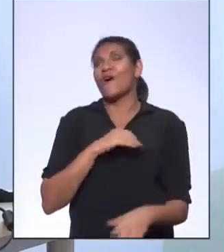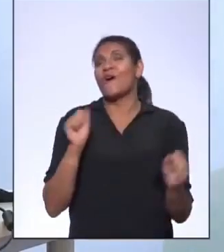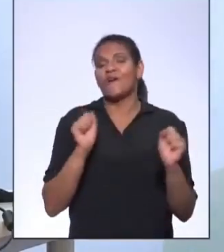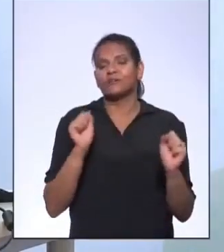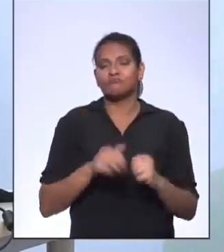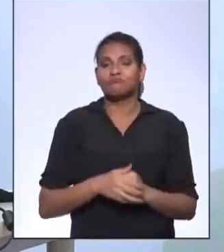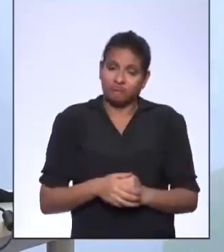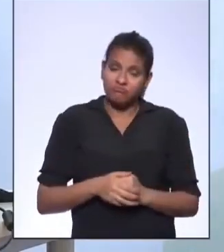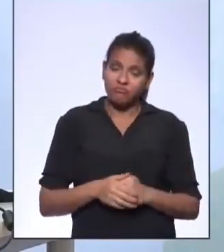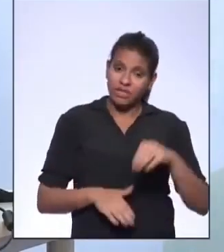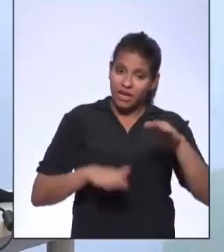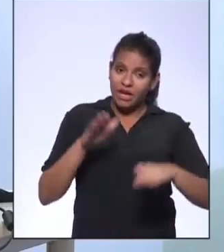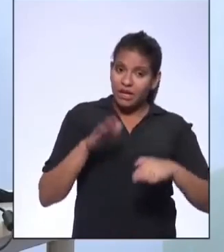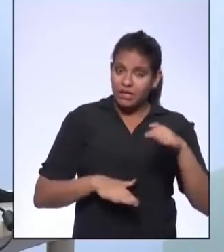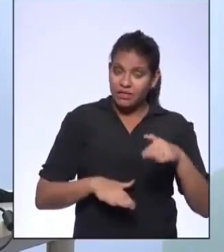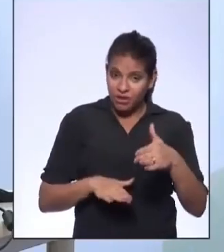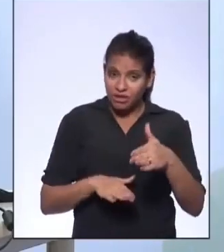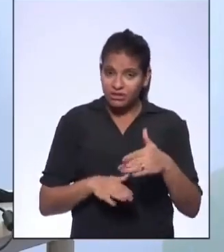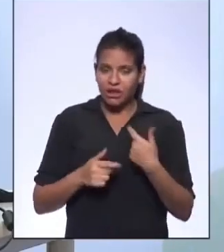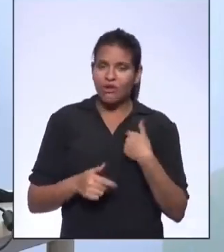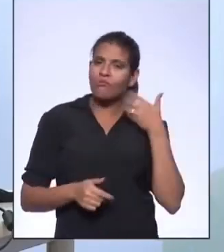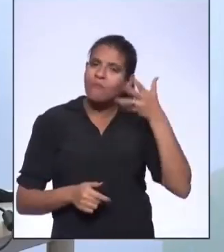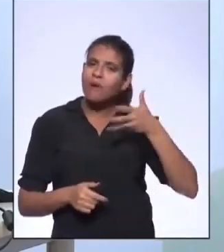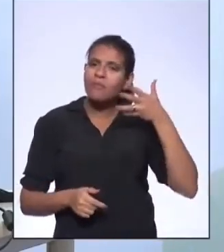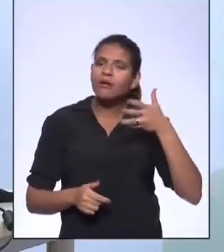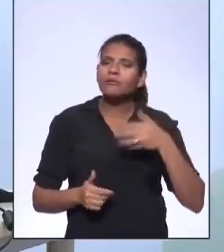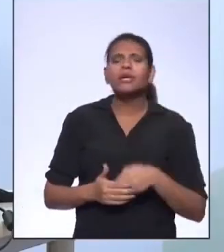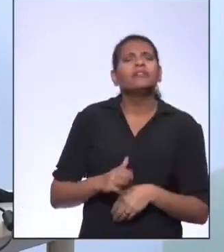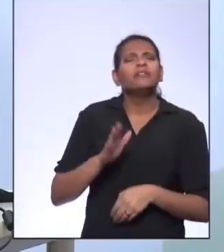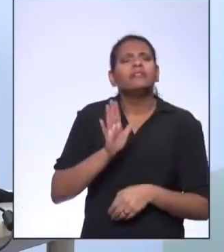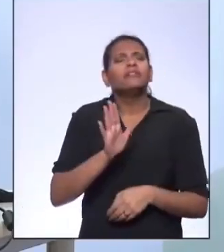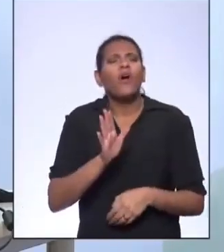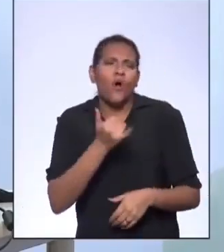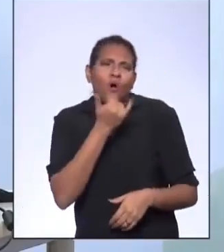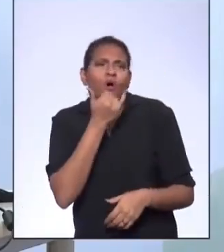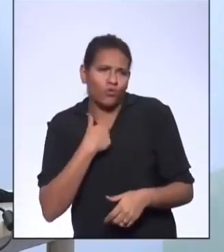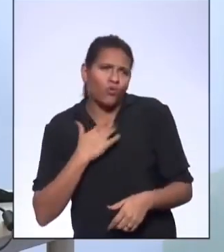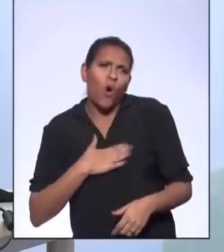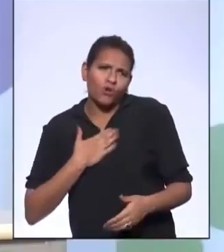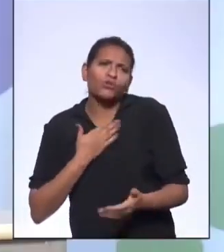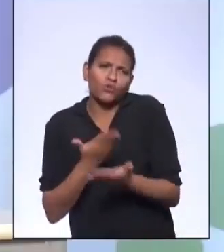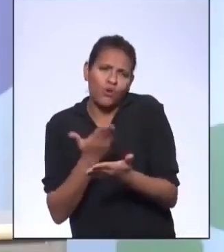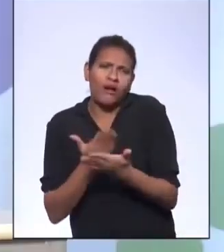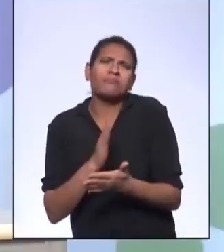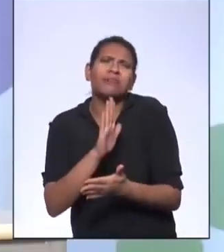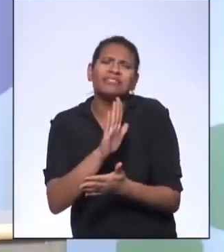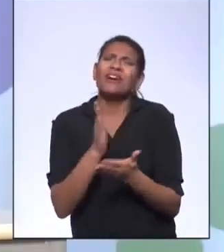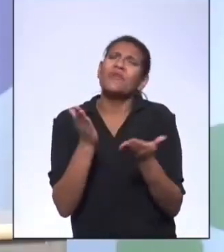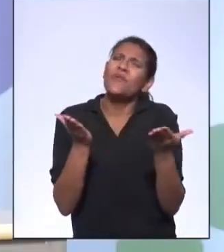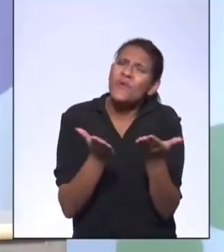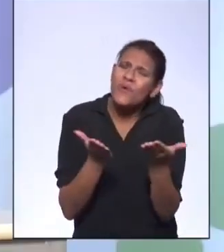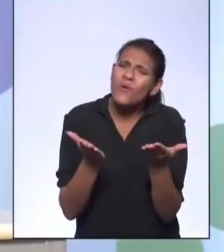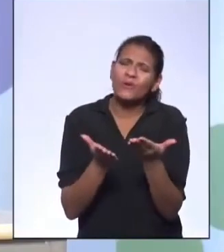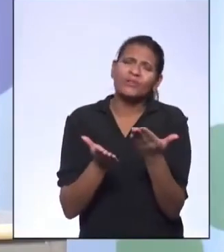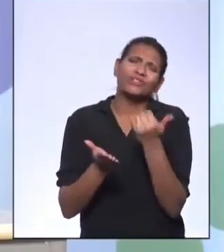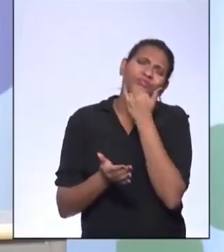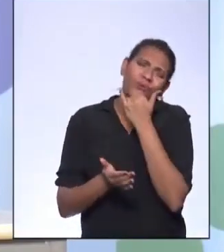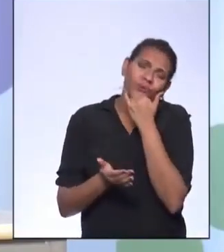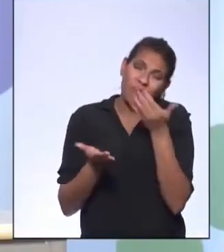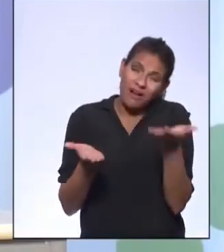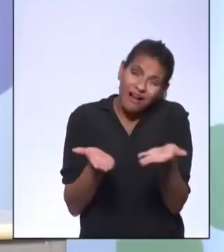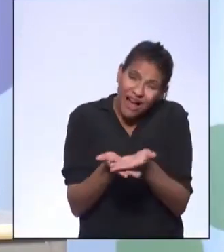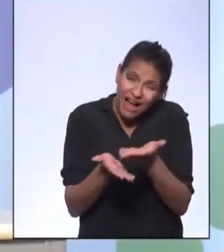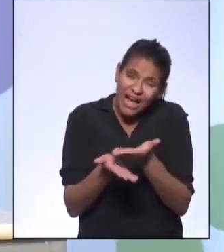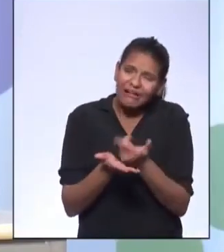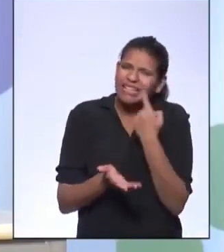dizer que você não possa vir aqui e fazer uma crítica de, a aula de hoje, ela não foi assim, não achei tão